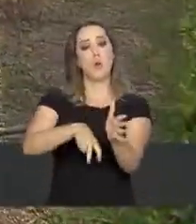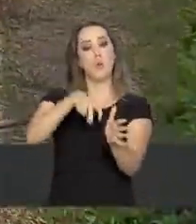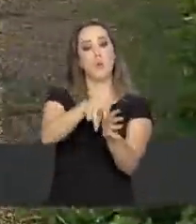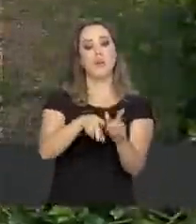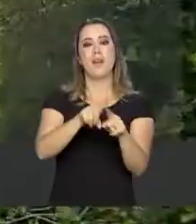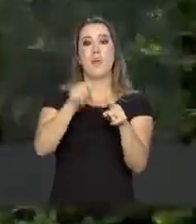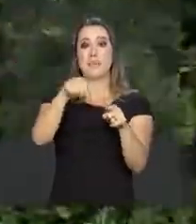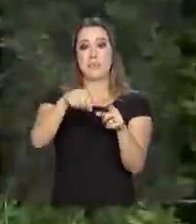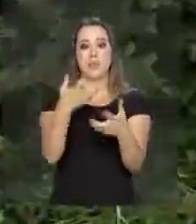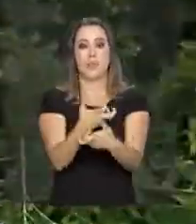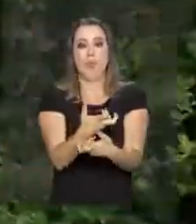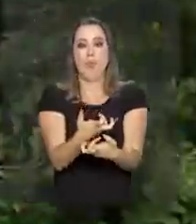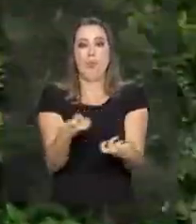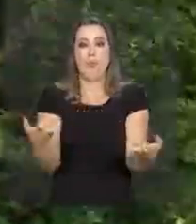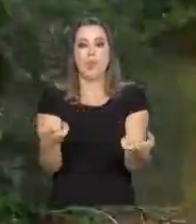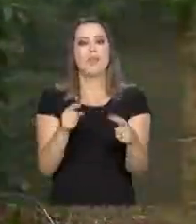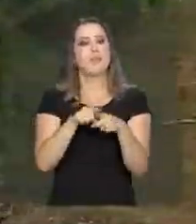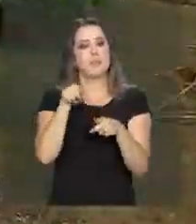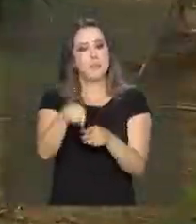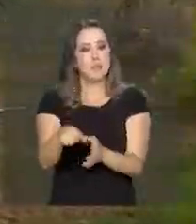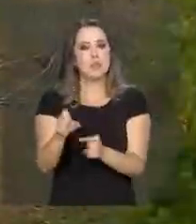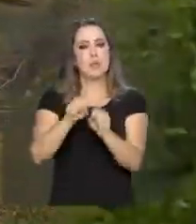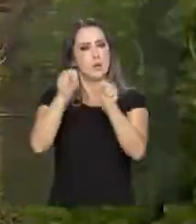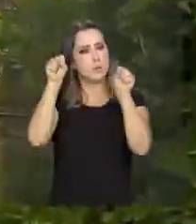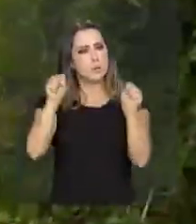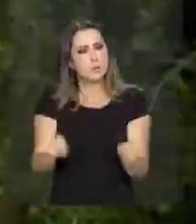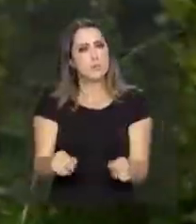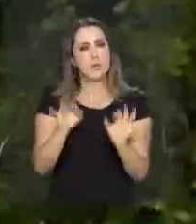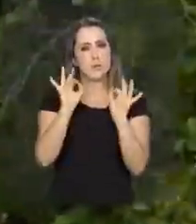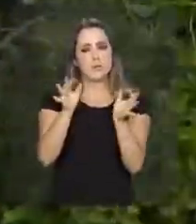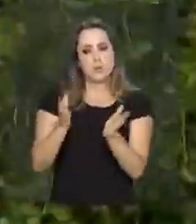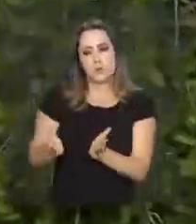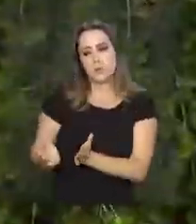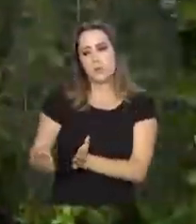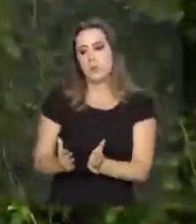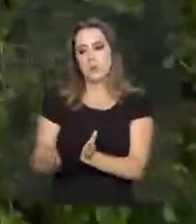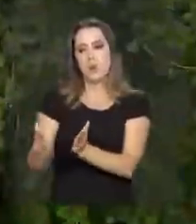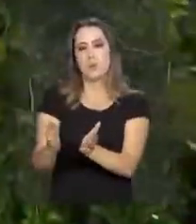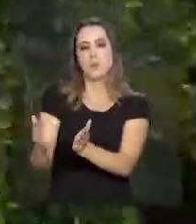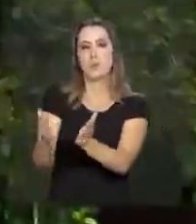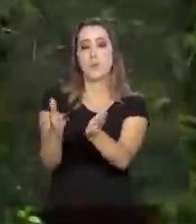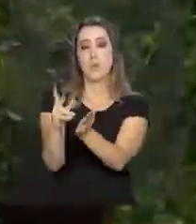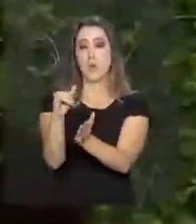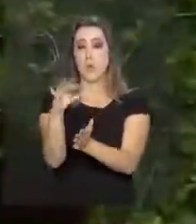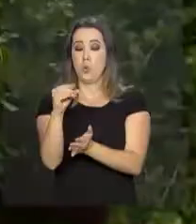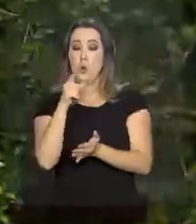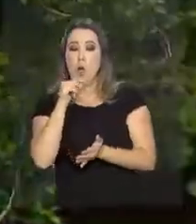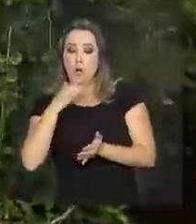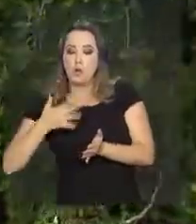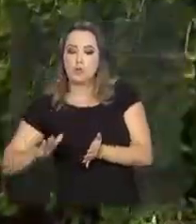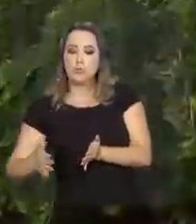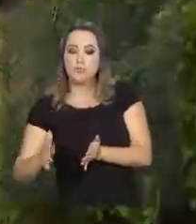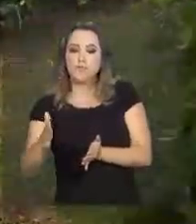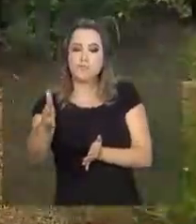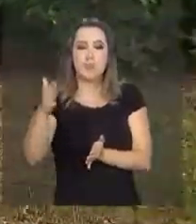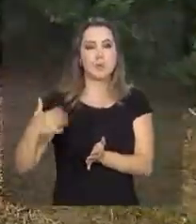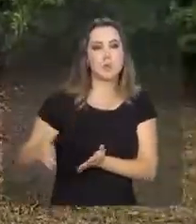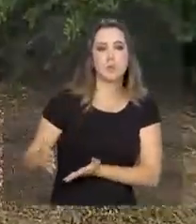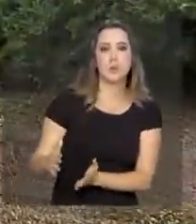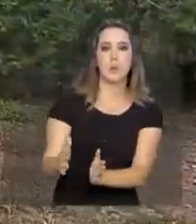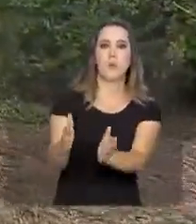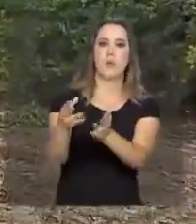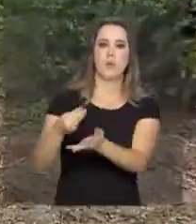do estado que é abastecida por um sistema de irrigação que capta a água do rio Parnaíba e distribui para dezenas